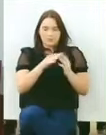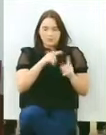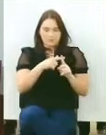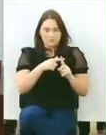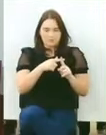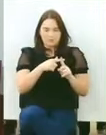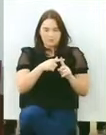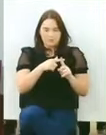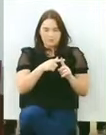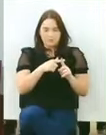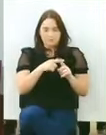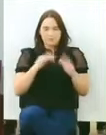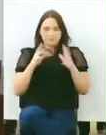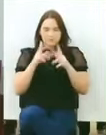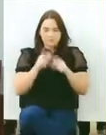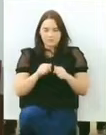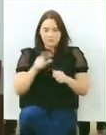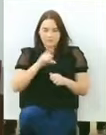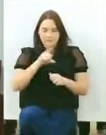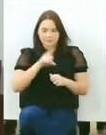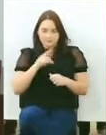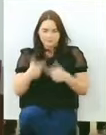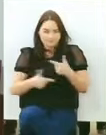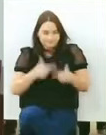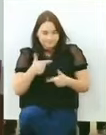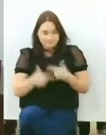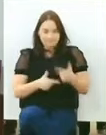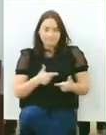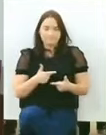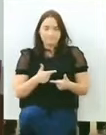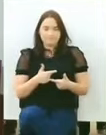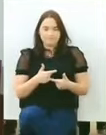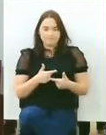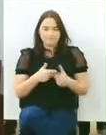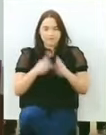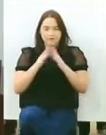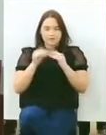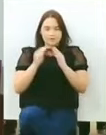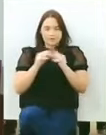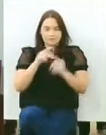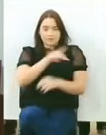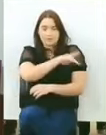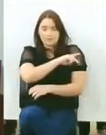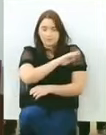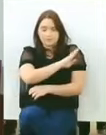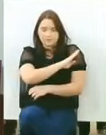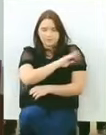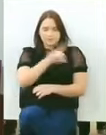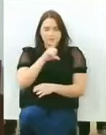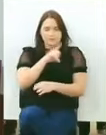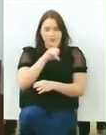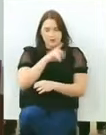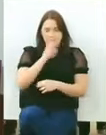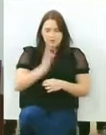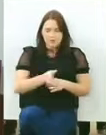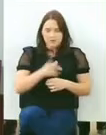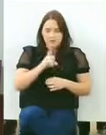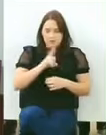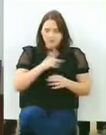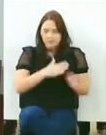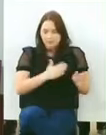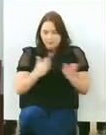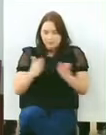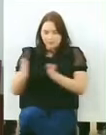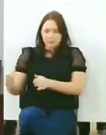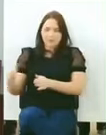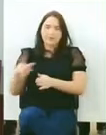igreja, os que estão na ativa e os que estão em disponibilidade. Abençoe todos os presbíteros que já passaram por